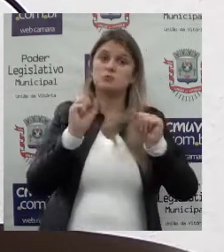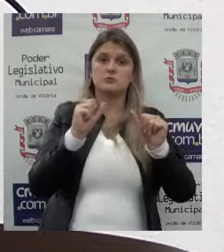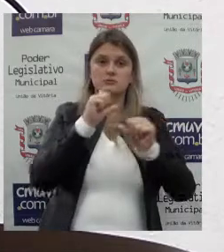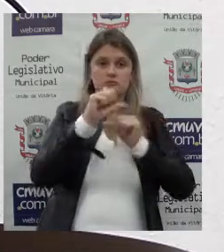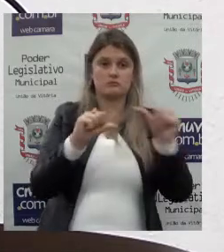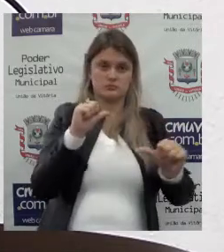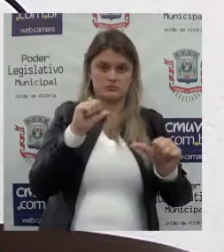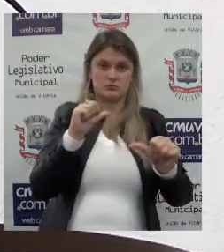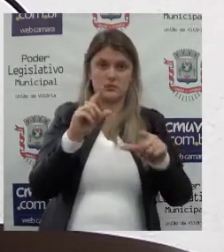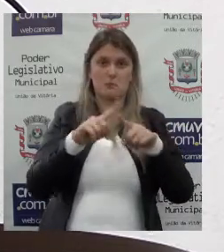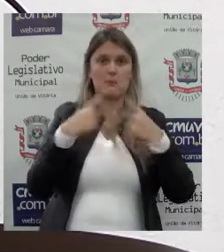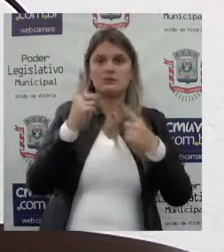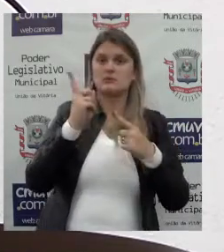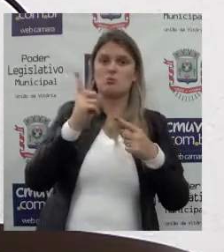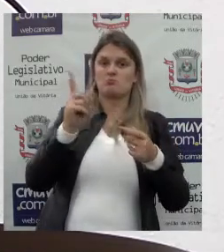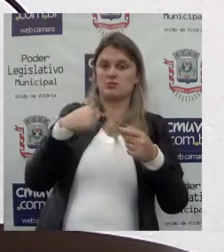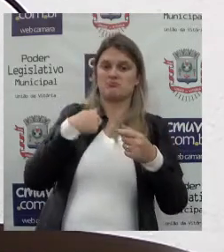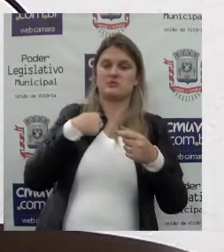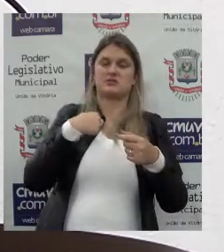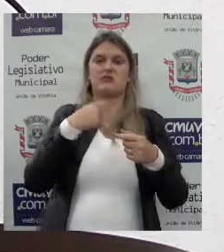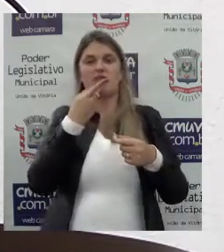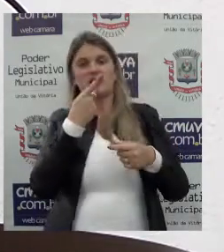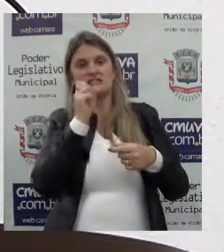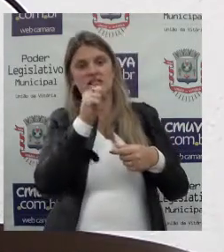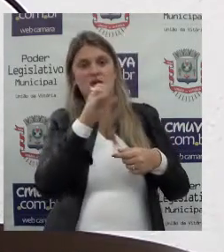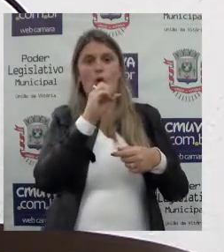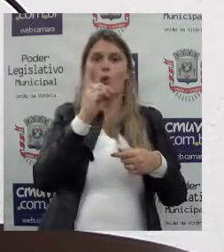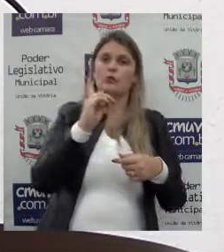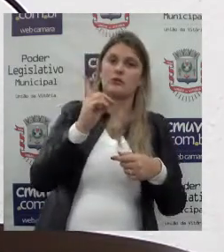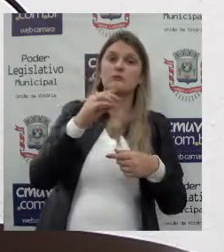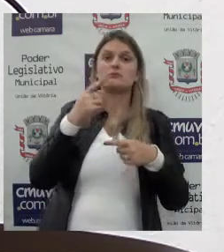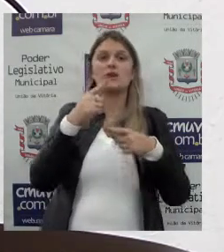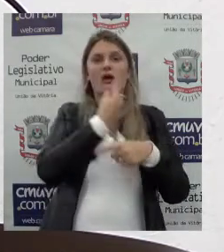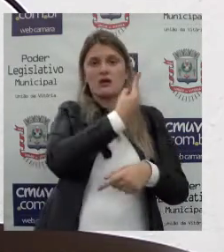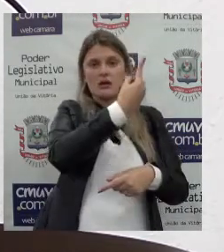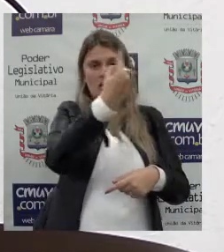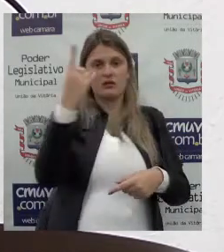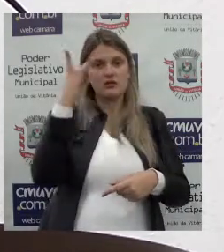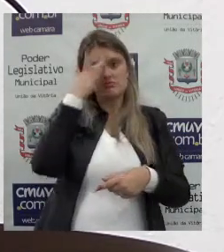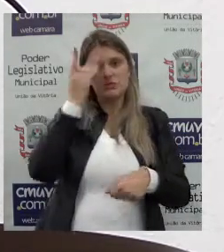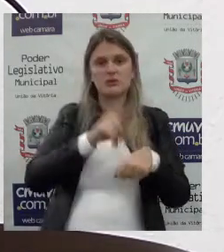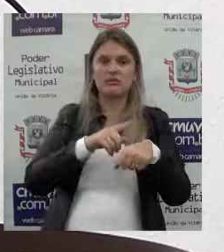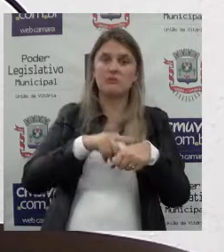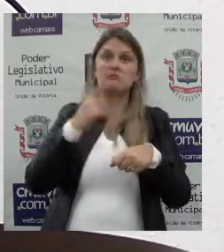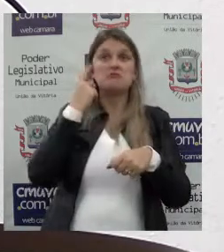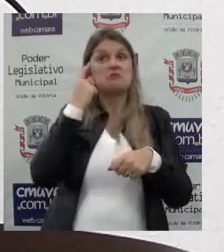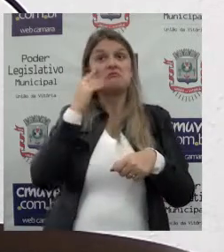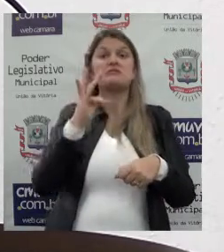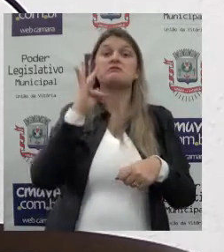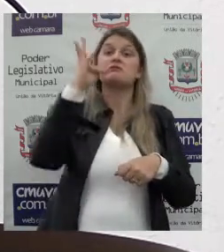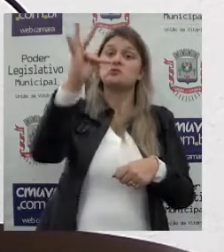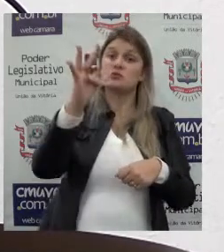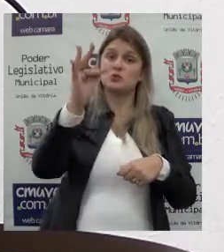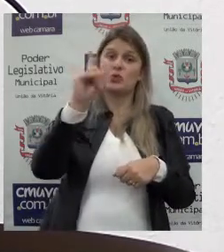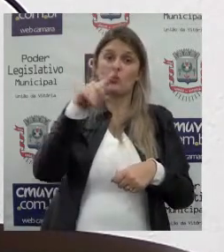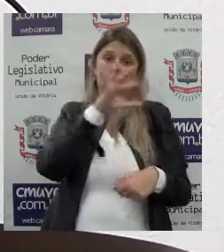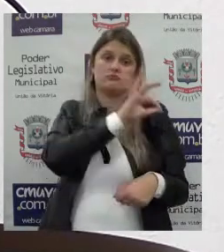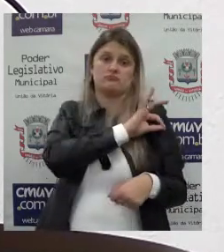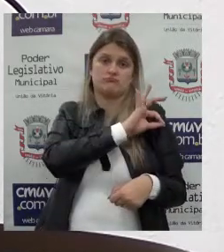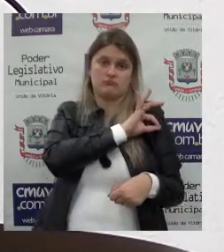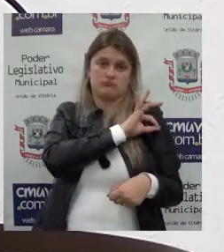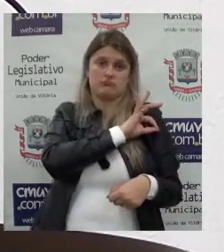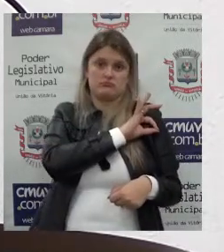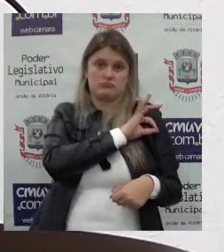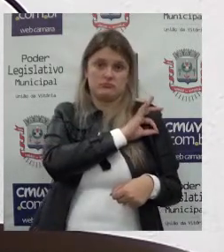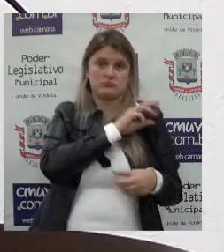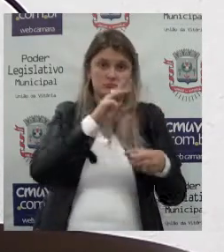importante. Talvez agora você fale em mudar, mas isso não compete a mim questionar ou não, né? Cada um, eu acho que cada momento é cada momento. O futuro, como o